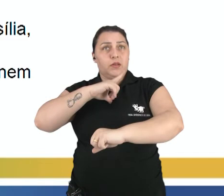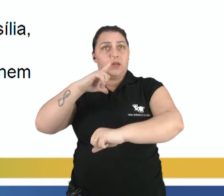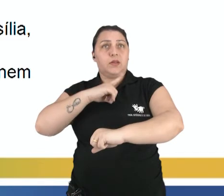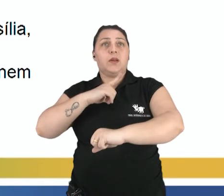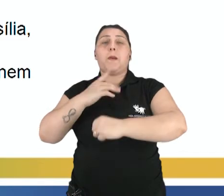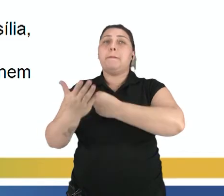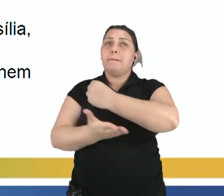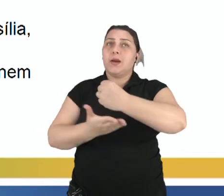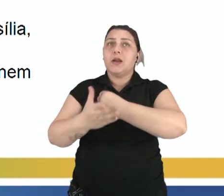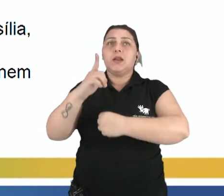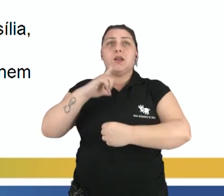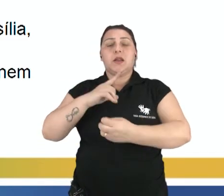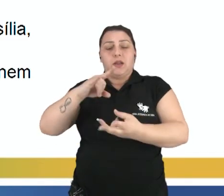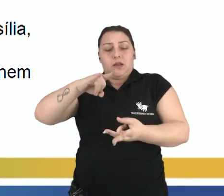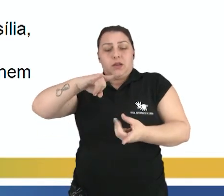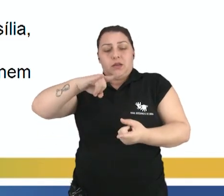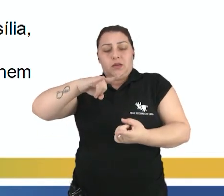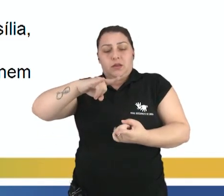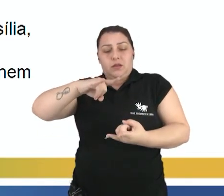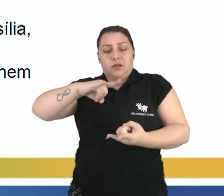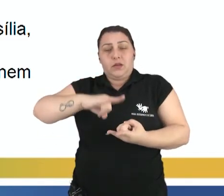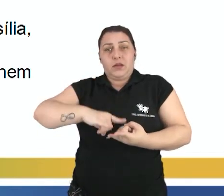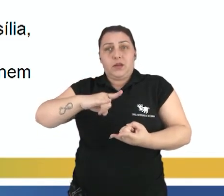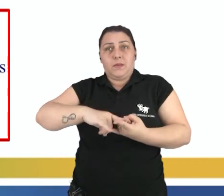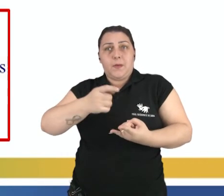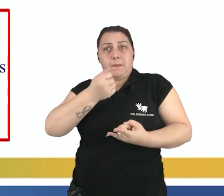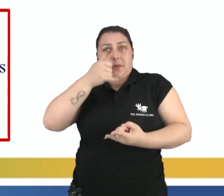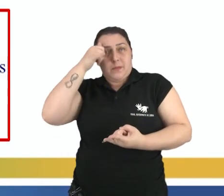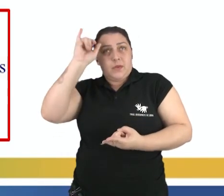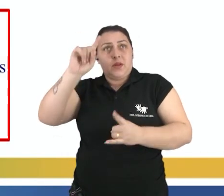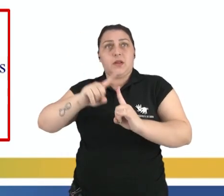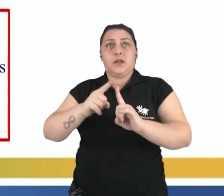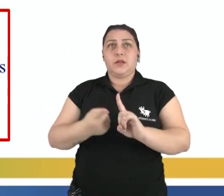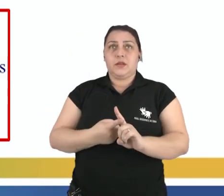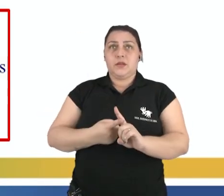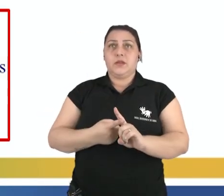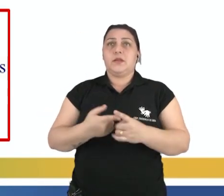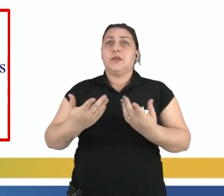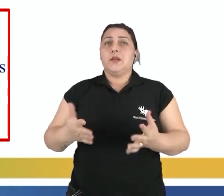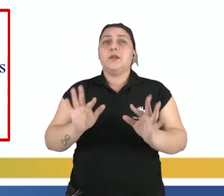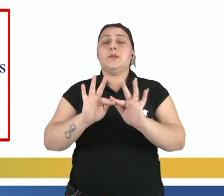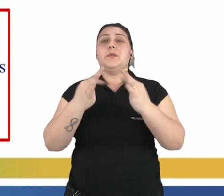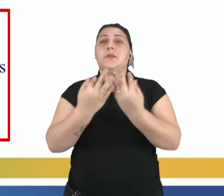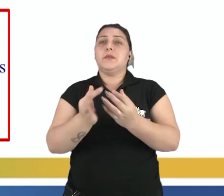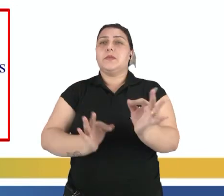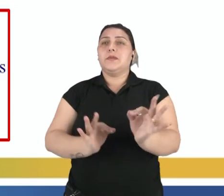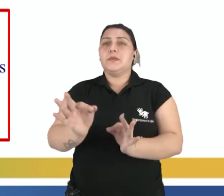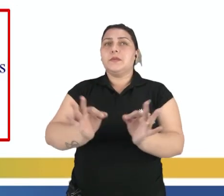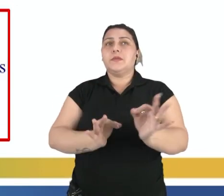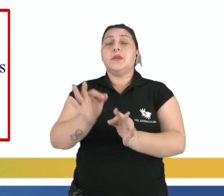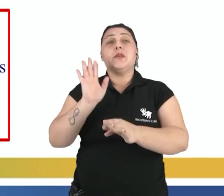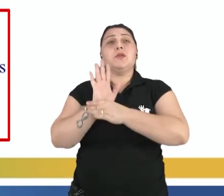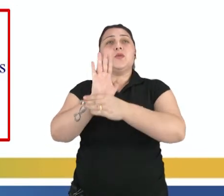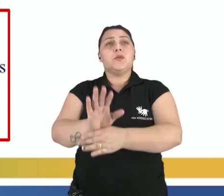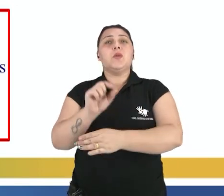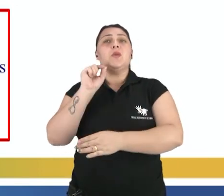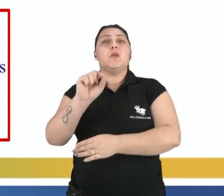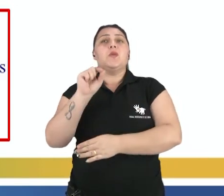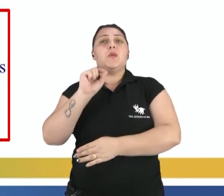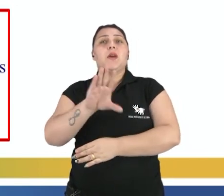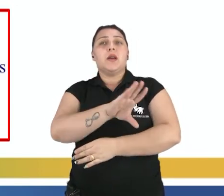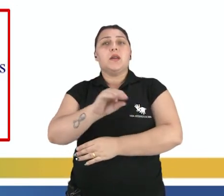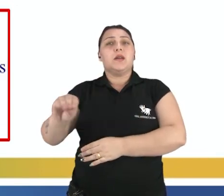kits básicos, que possuem camisinhas, né, e pílulas anticoncepcionais. E o planejamento familiar, ele ajuda o quê na vida